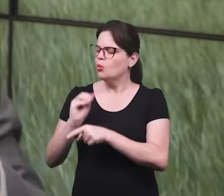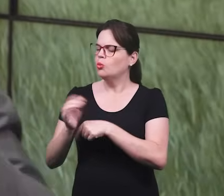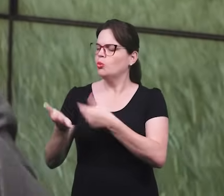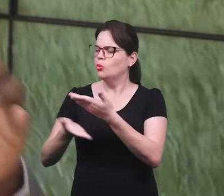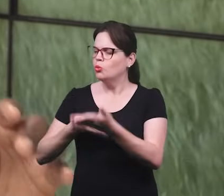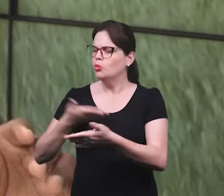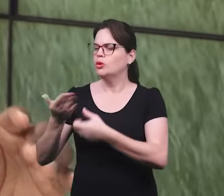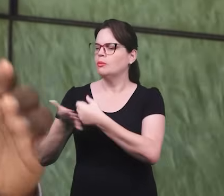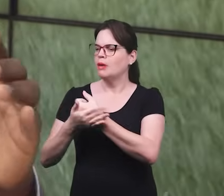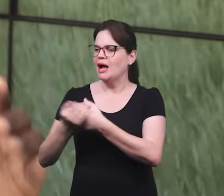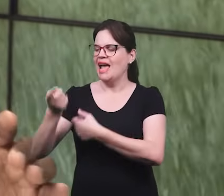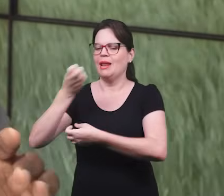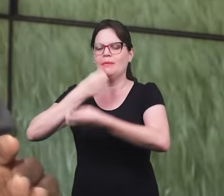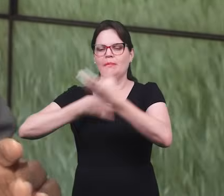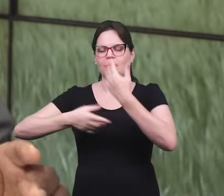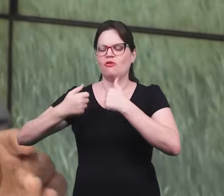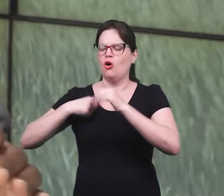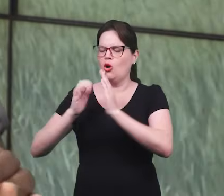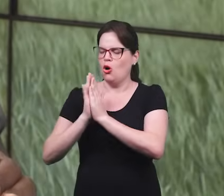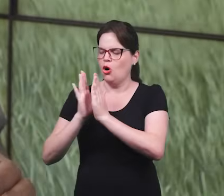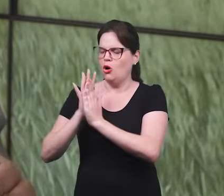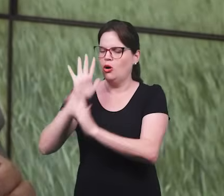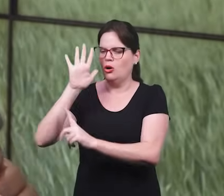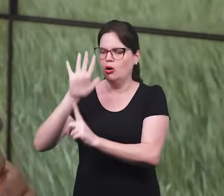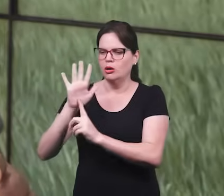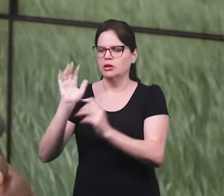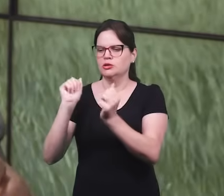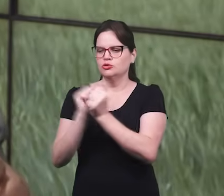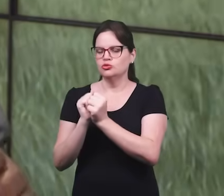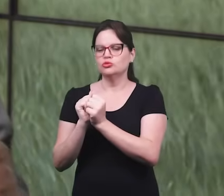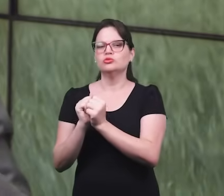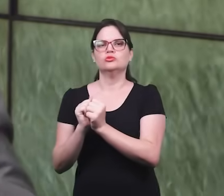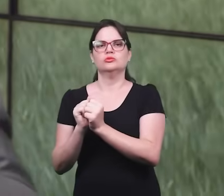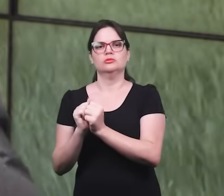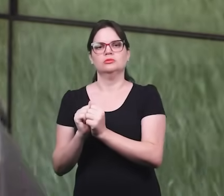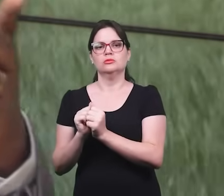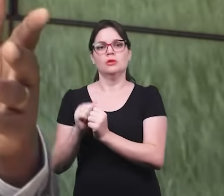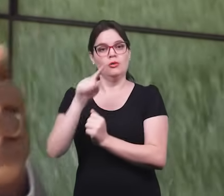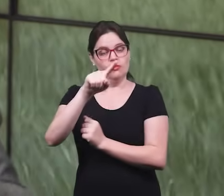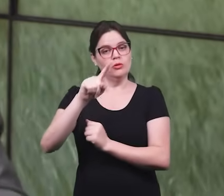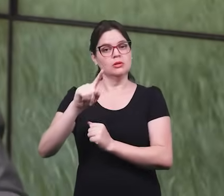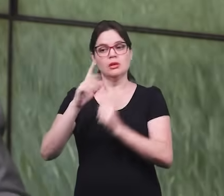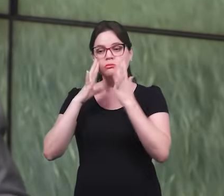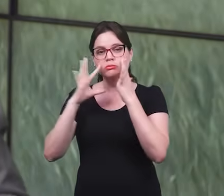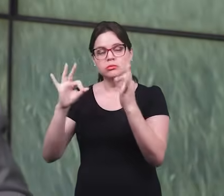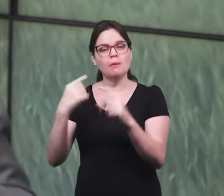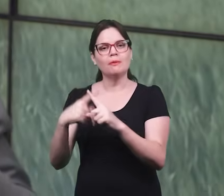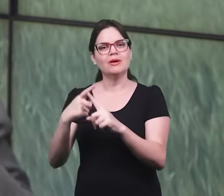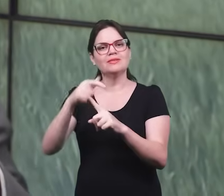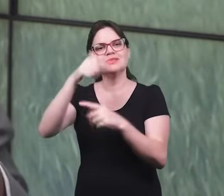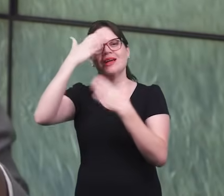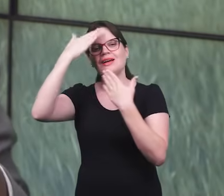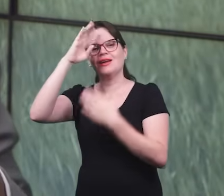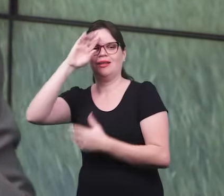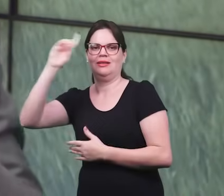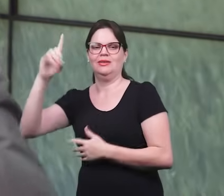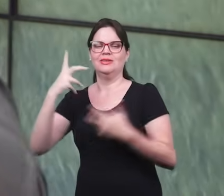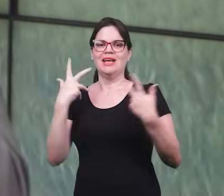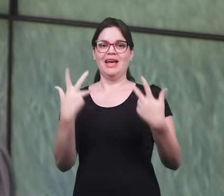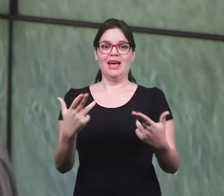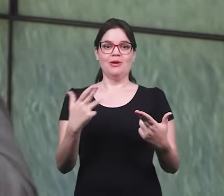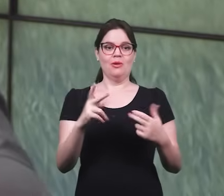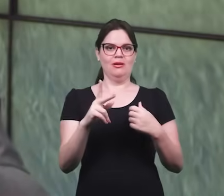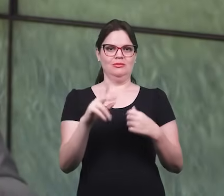do Desabafo e você ora e você faz isso por gratidão né Porque como foi perguntado a Pedro tu me amas Pedro